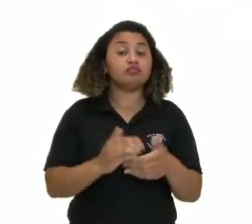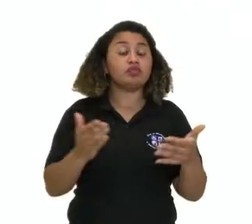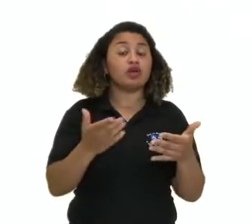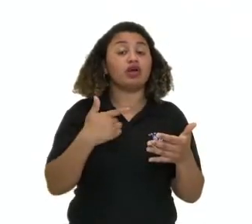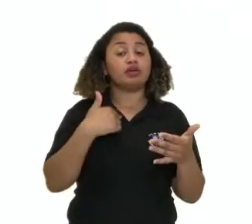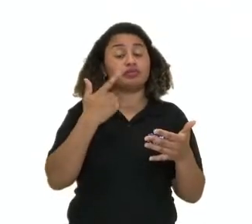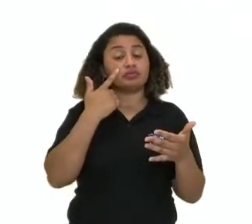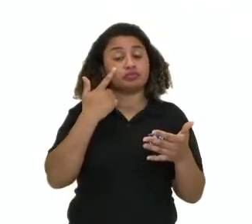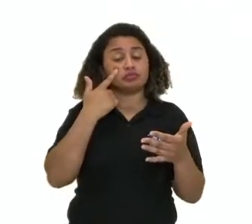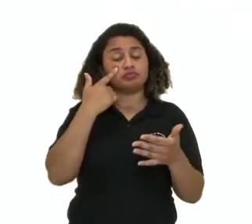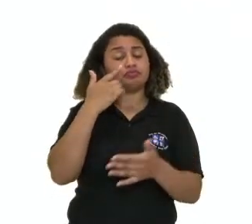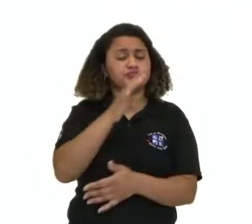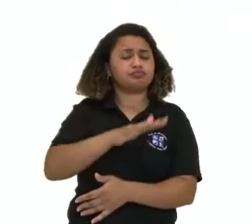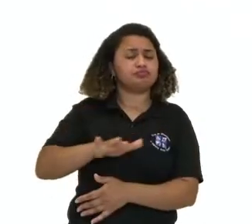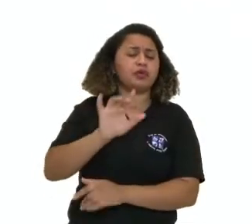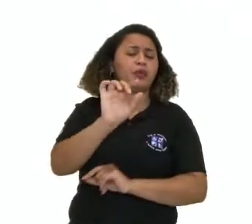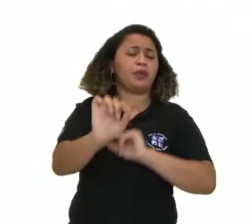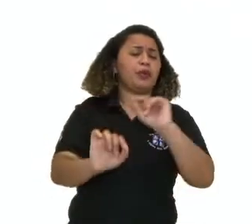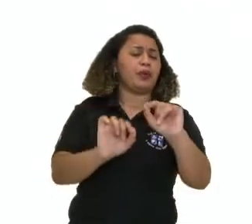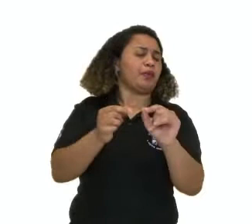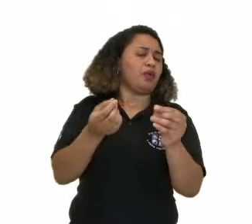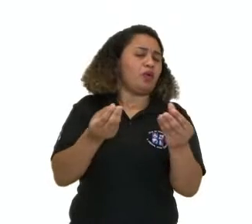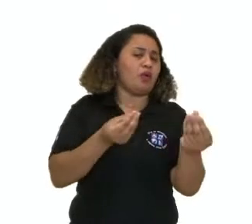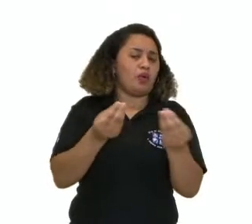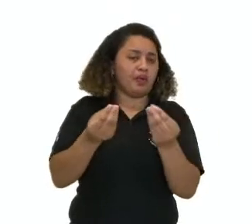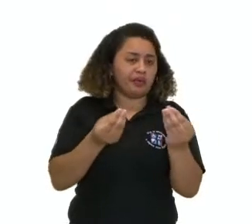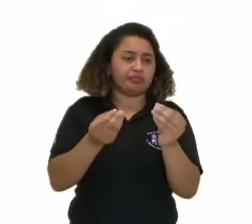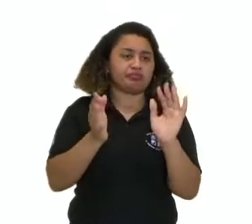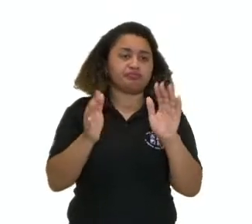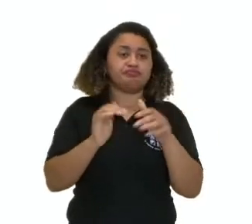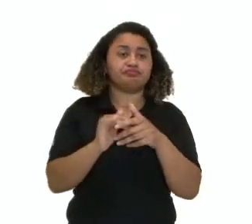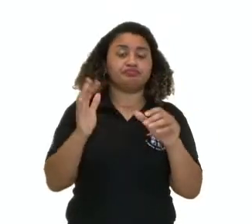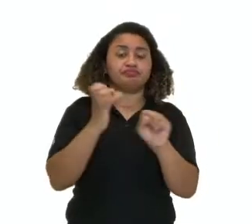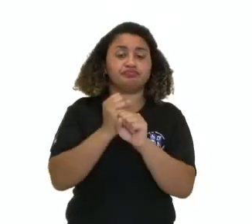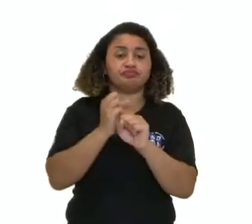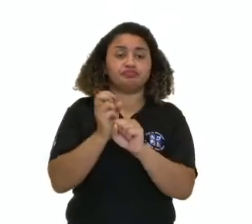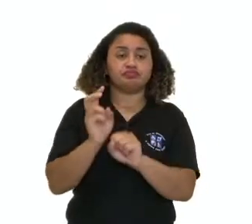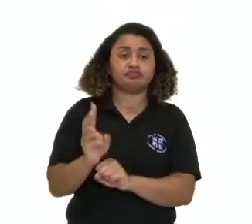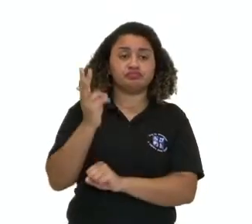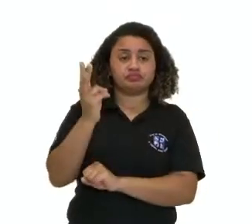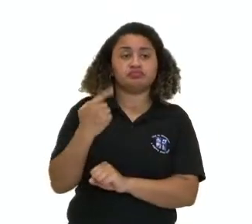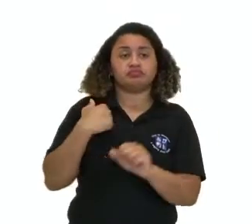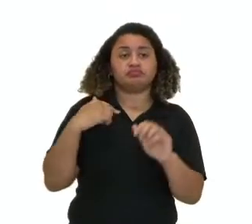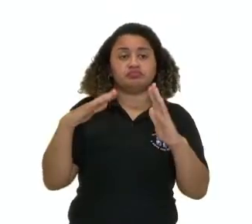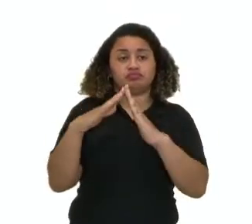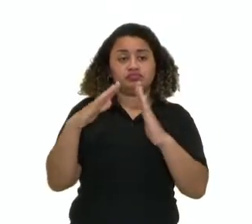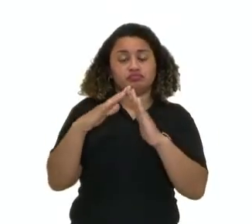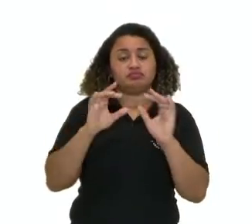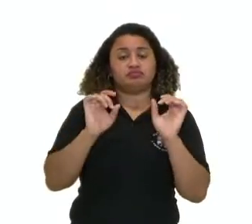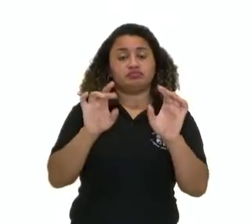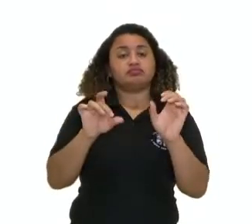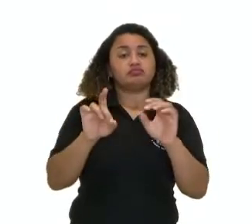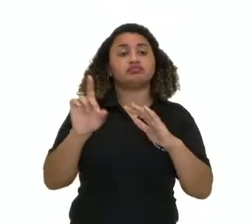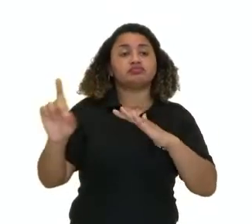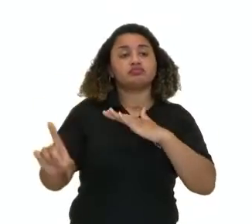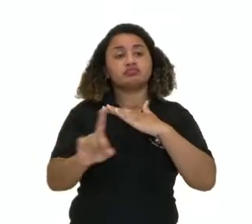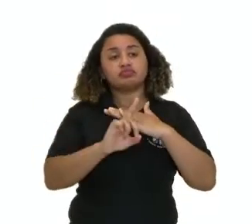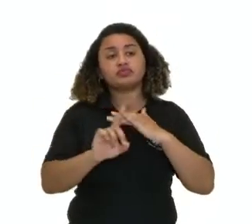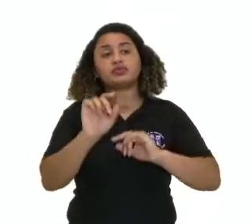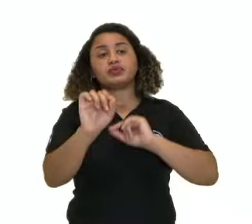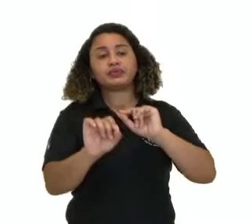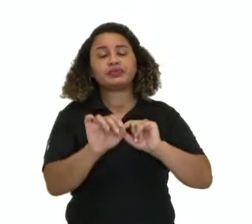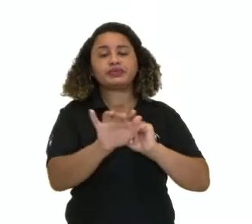isso numa situação problema aqui, pessoal. Calcule o valor de um imóvel vendido a um cliente nas